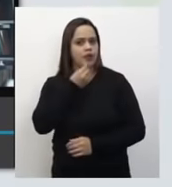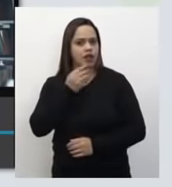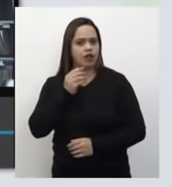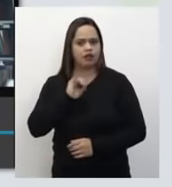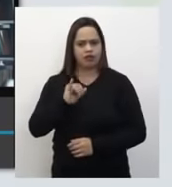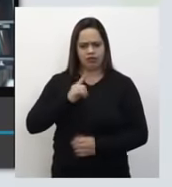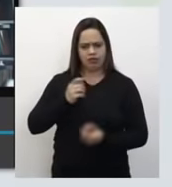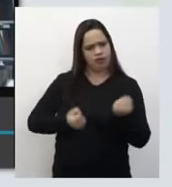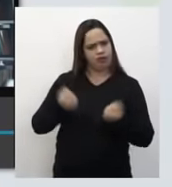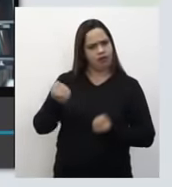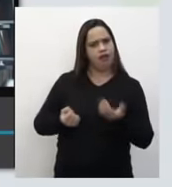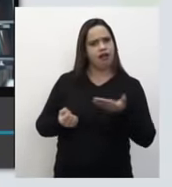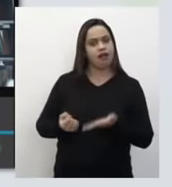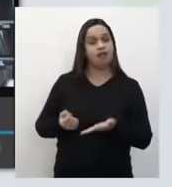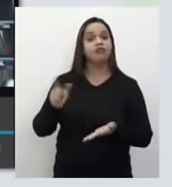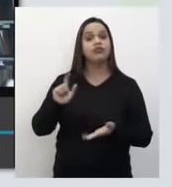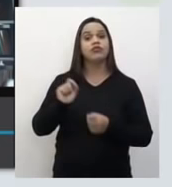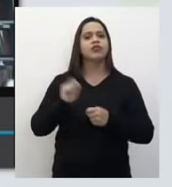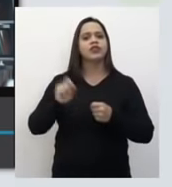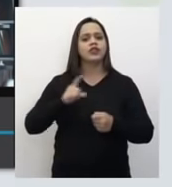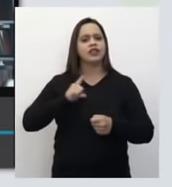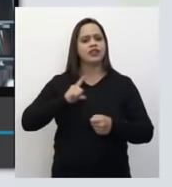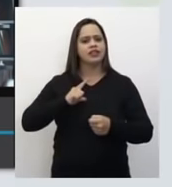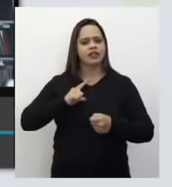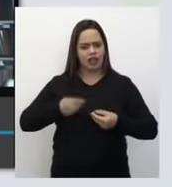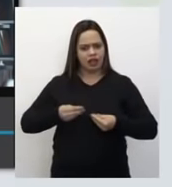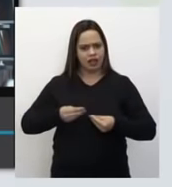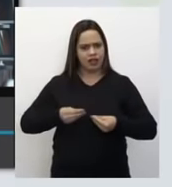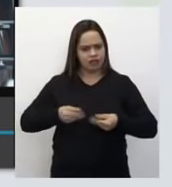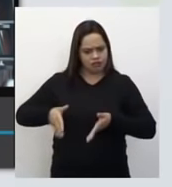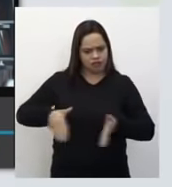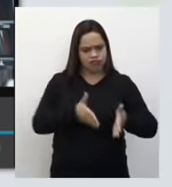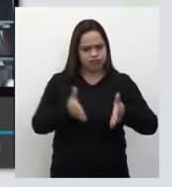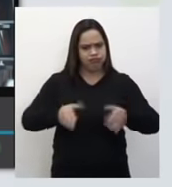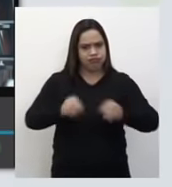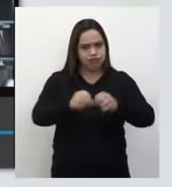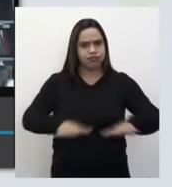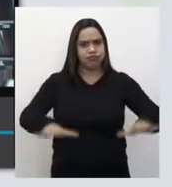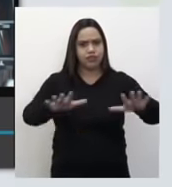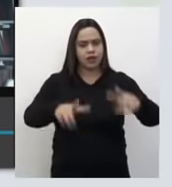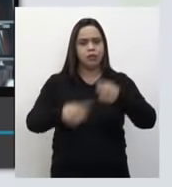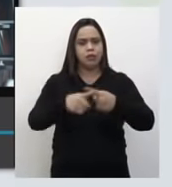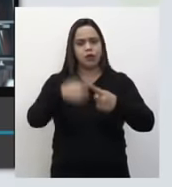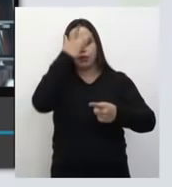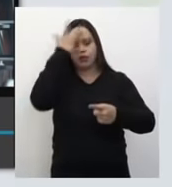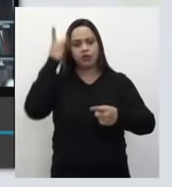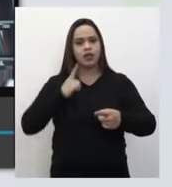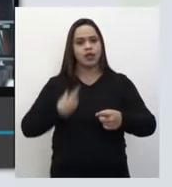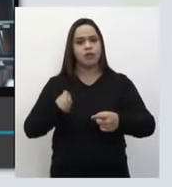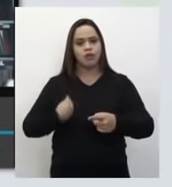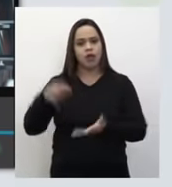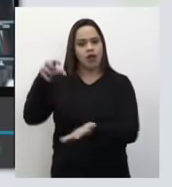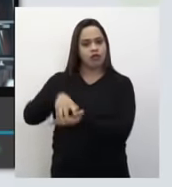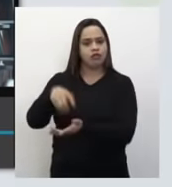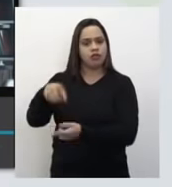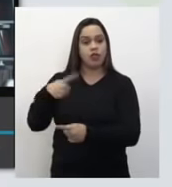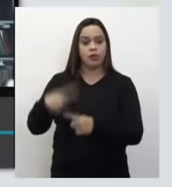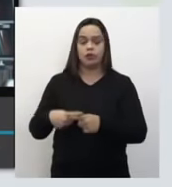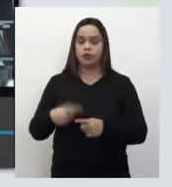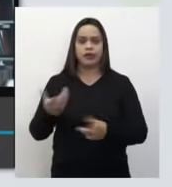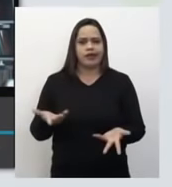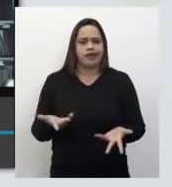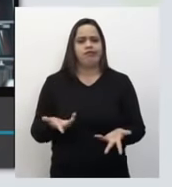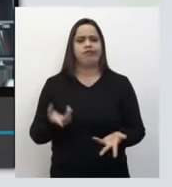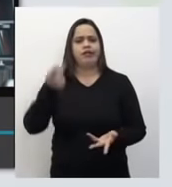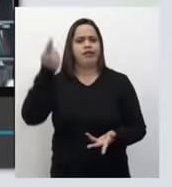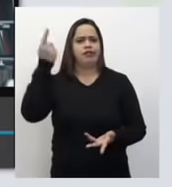esse carro aí, e tem esse monte de terra livre em volta da cidade, por que a pessoa tem que morar no centro? Porque a vida era assim, ninguém cogitava, ninguém tinha ideia